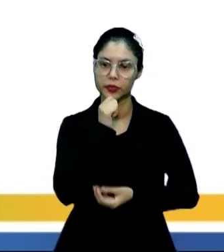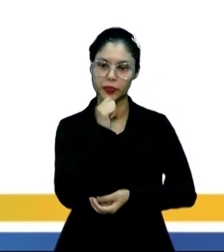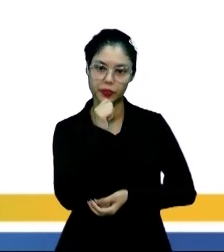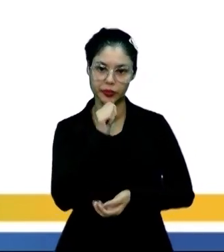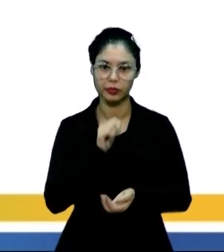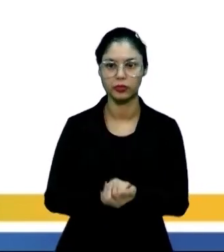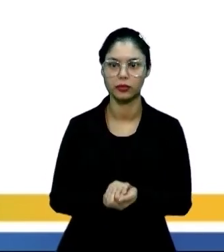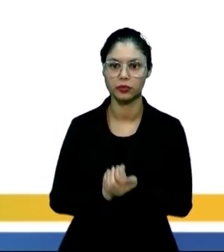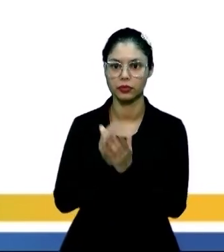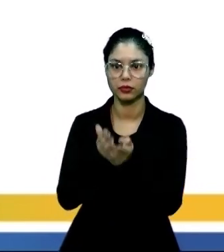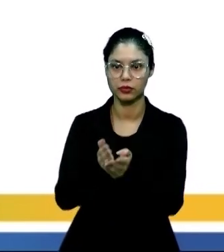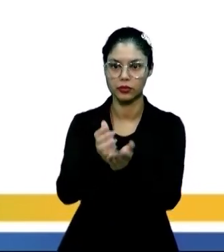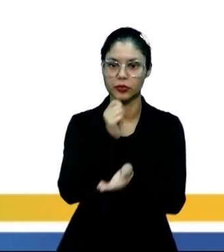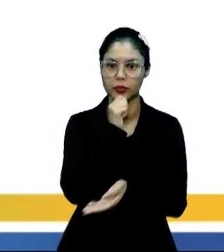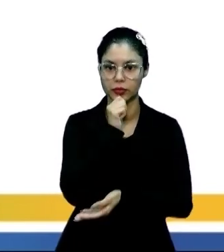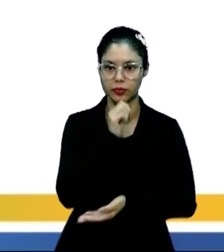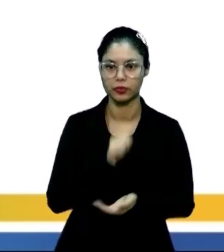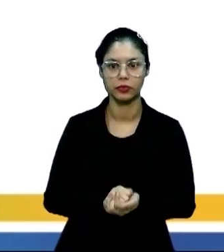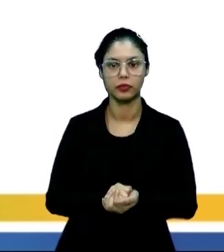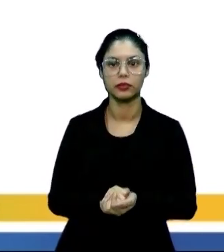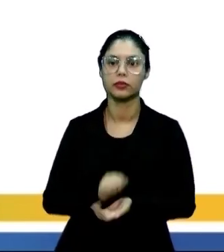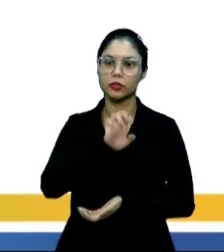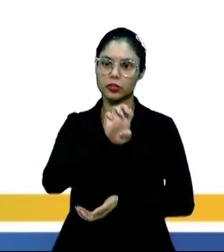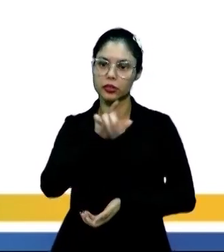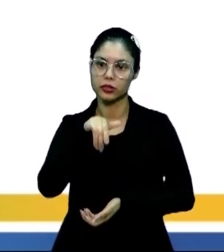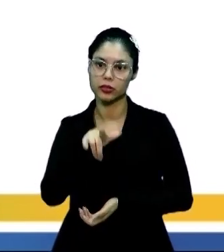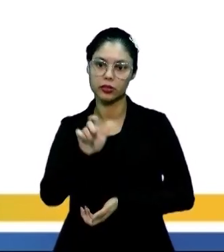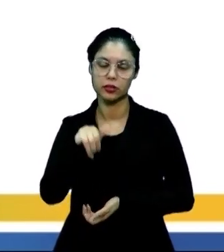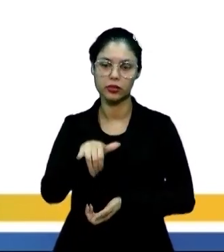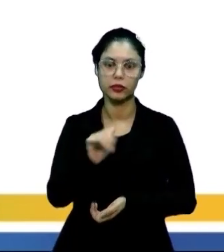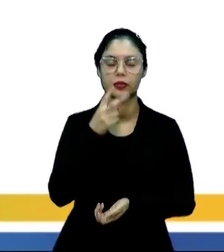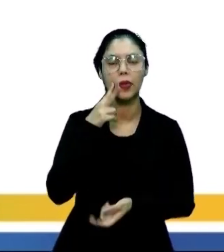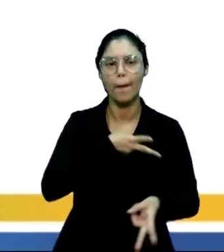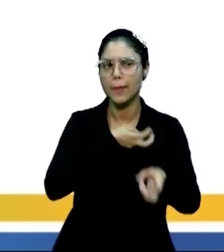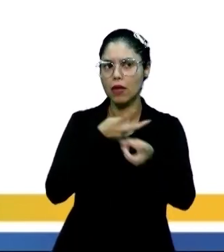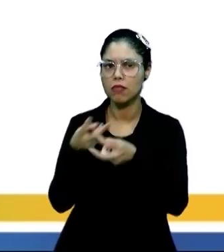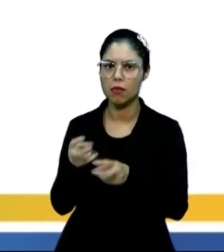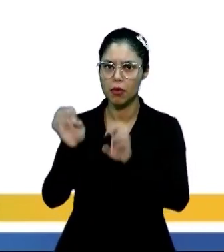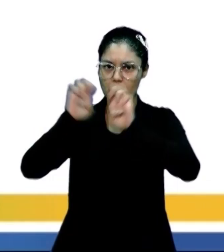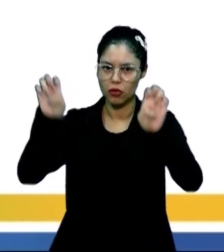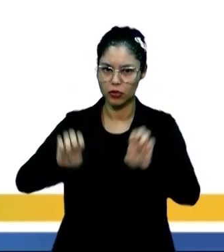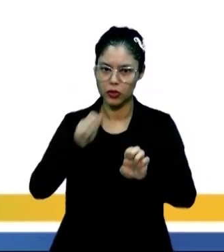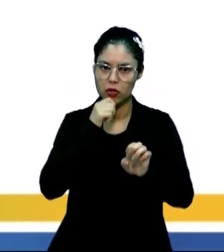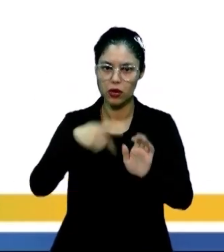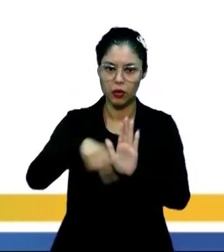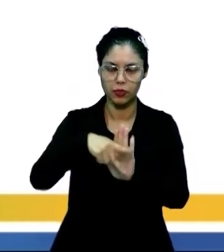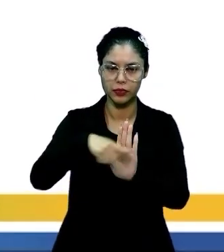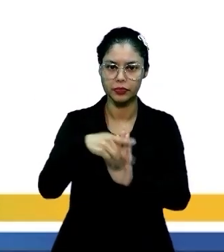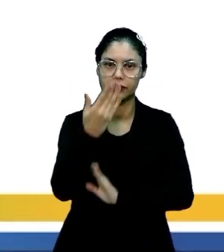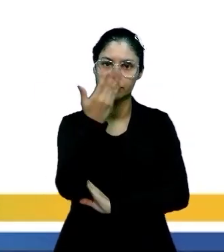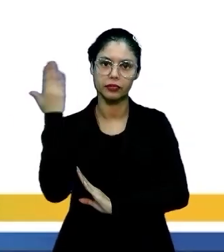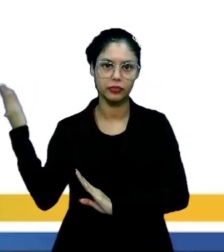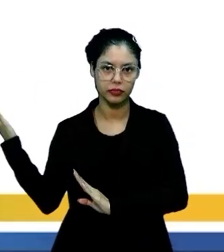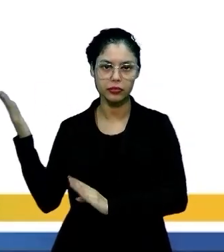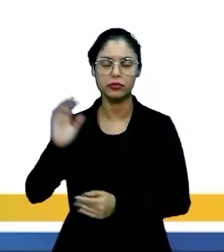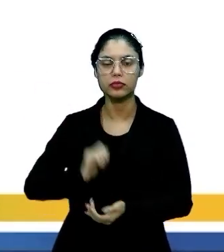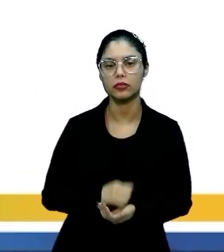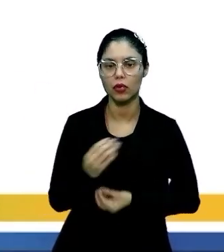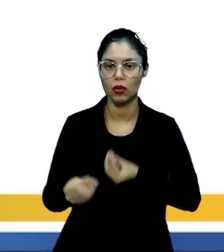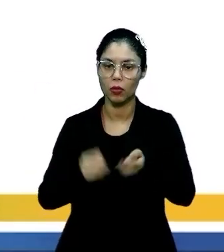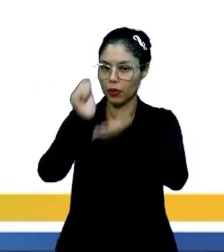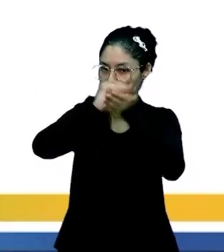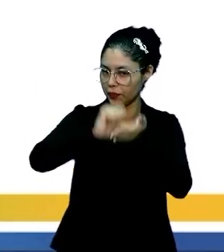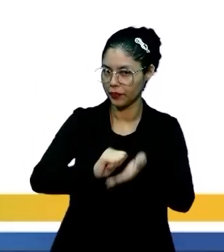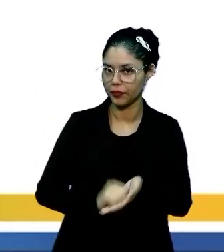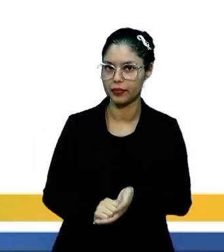pelo mar, de Emily Dickinson, ok? Então vocês observam essa estrutura exatamente no poema, do jeito que eu